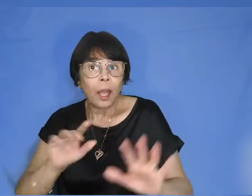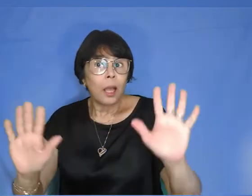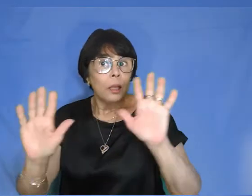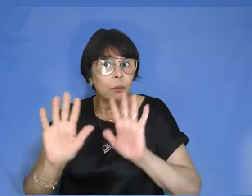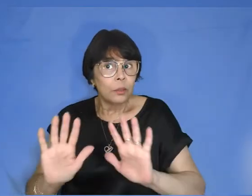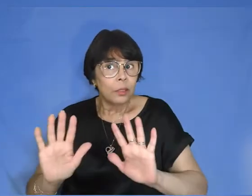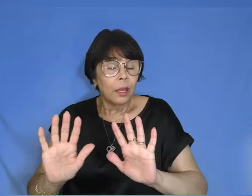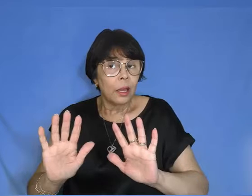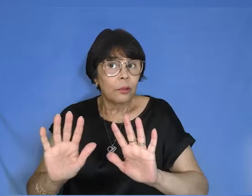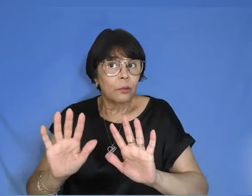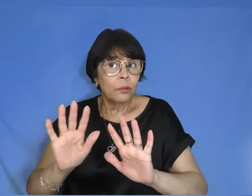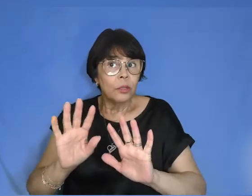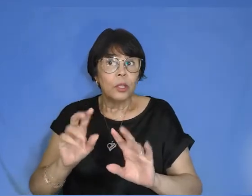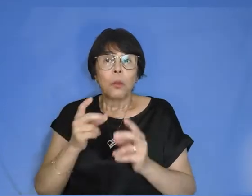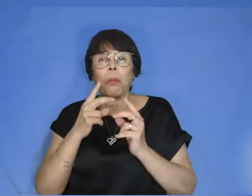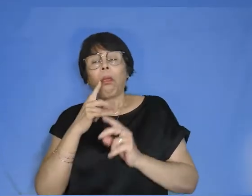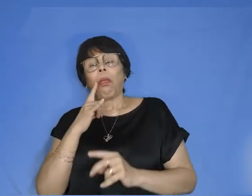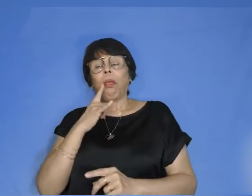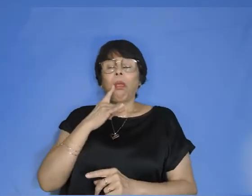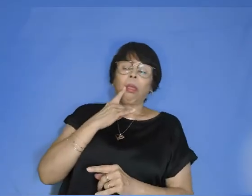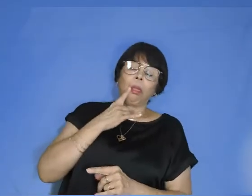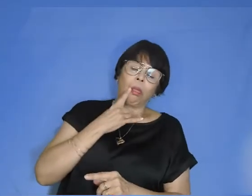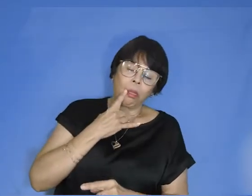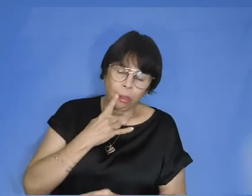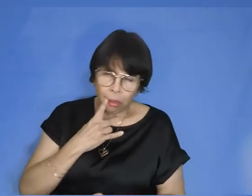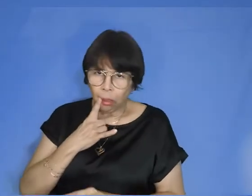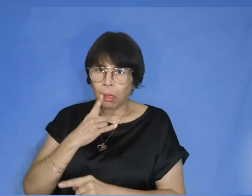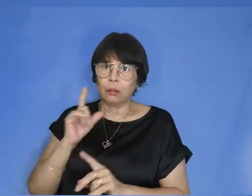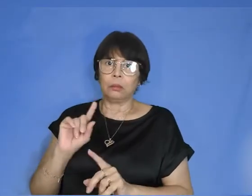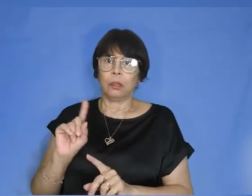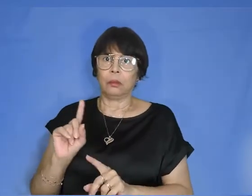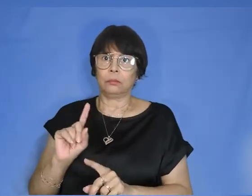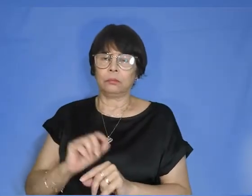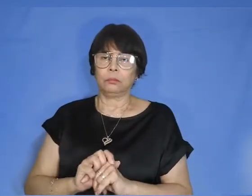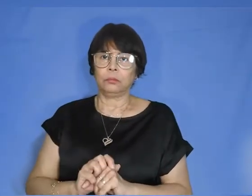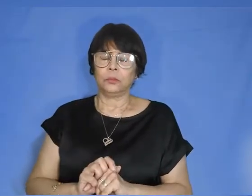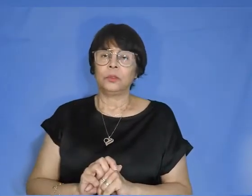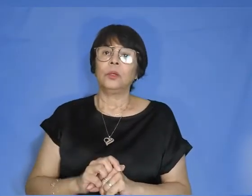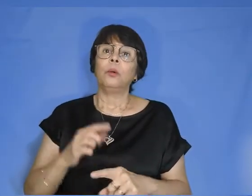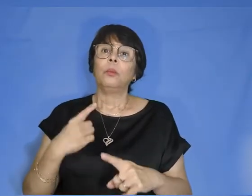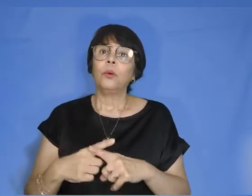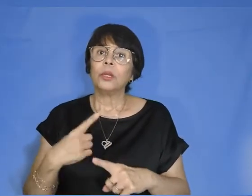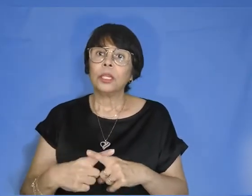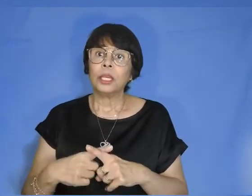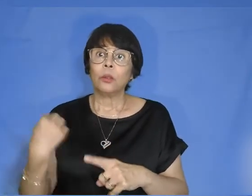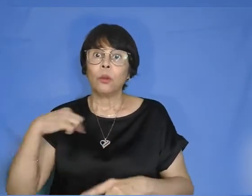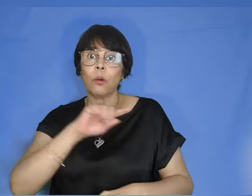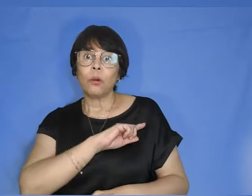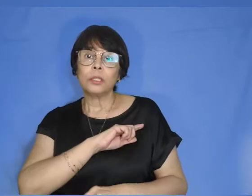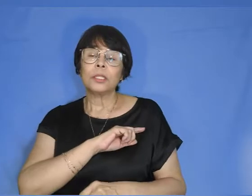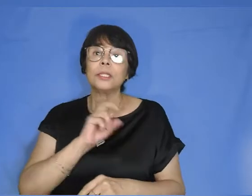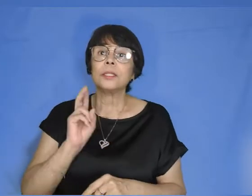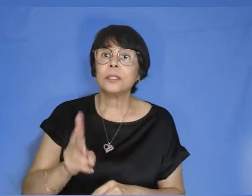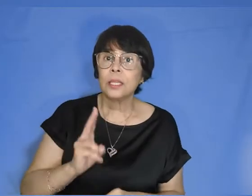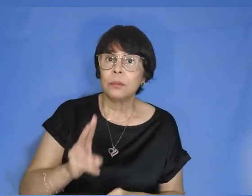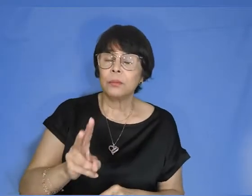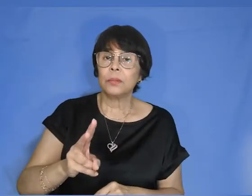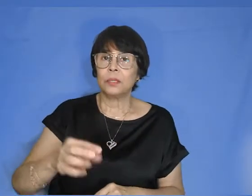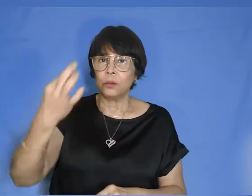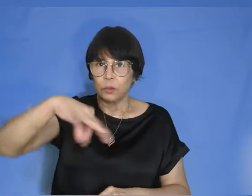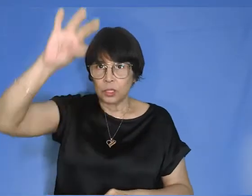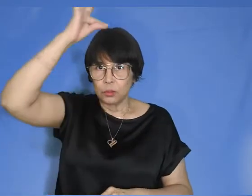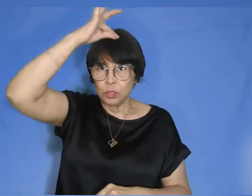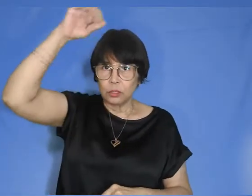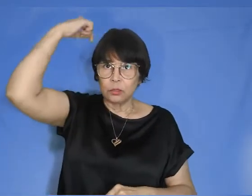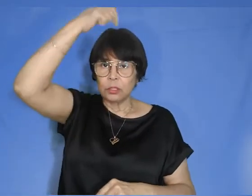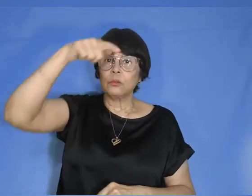enchei-vos do Espírito. Quais são as consequências de sermos cheios do Espírito? Daqui para frente, Paulo vai